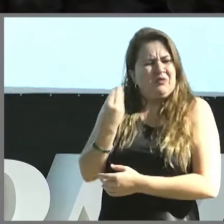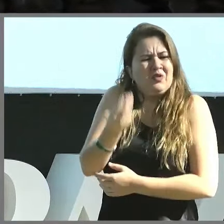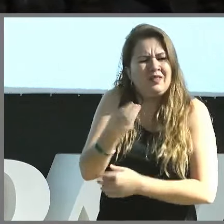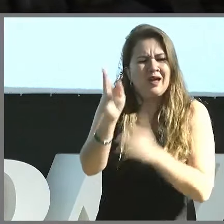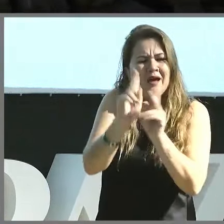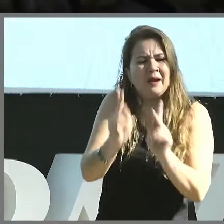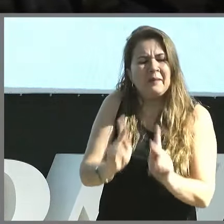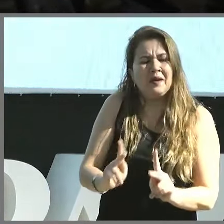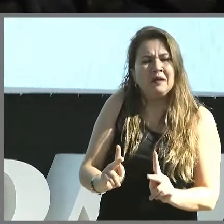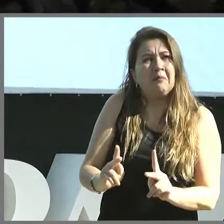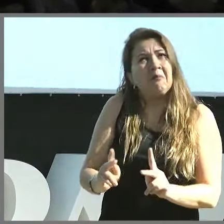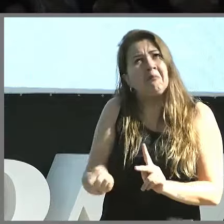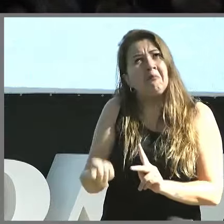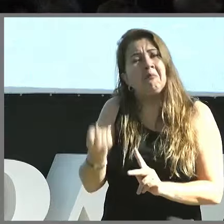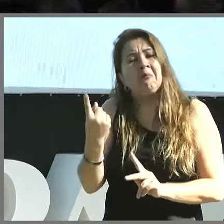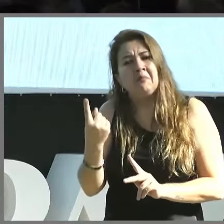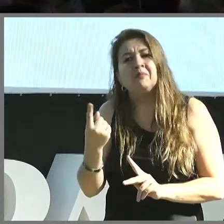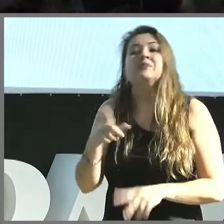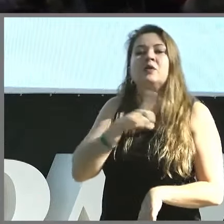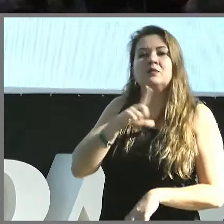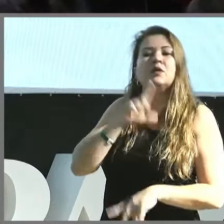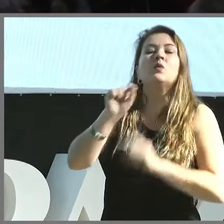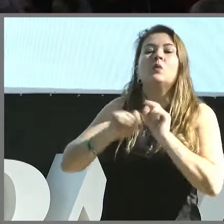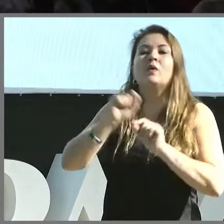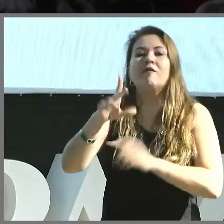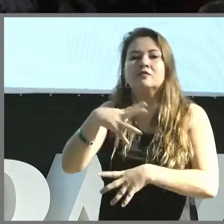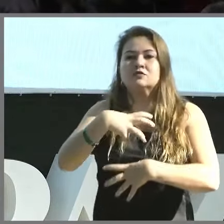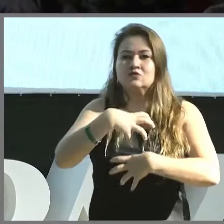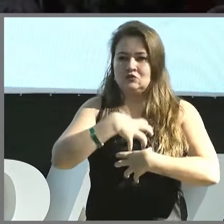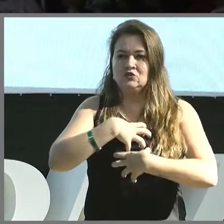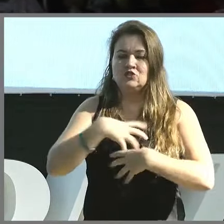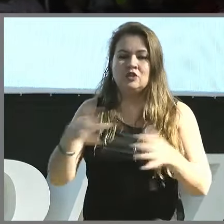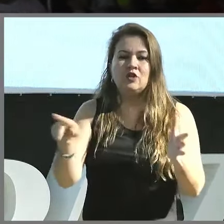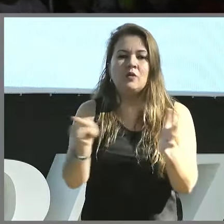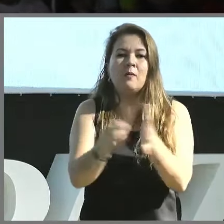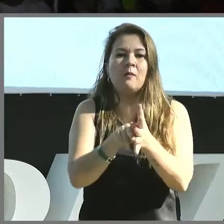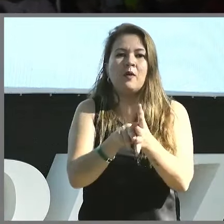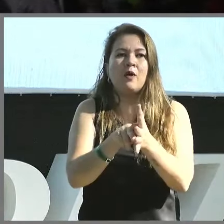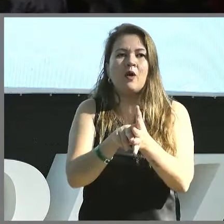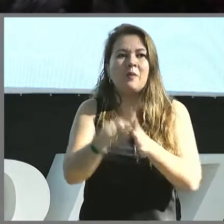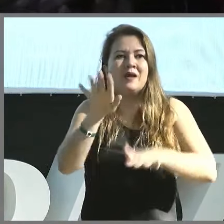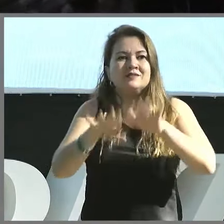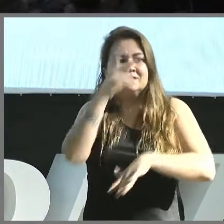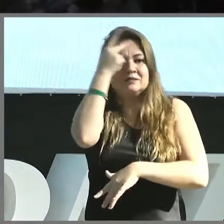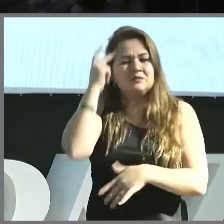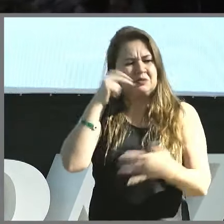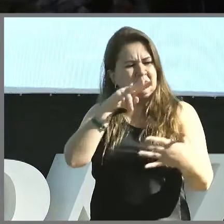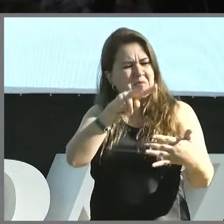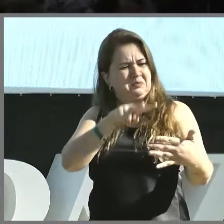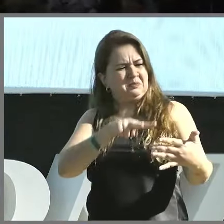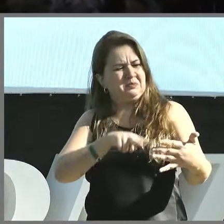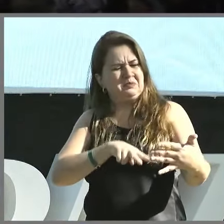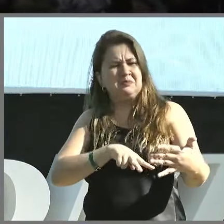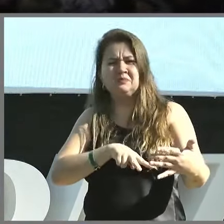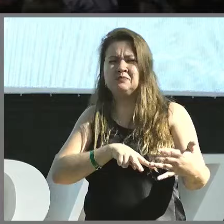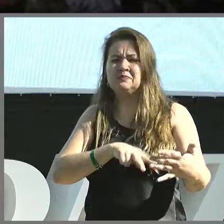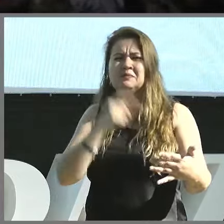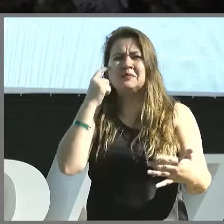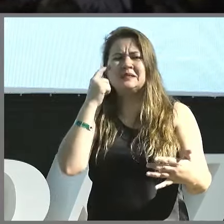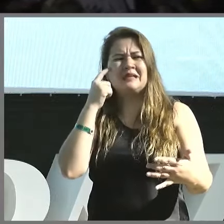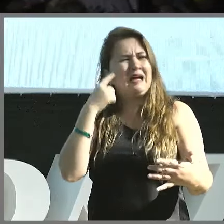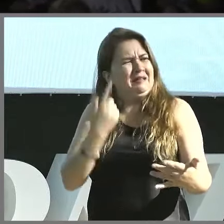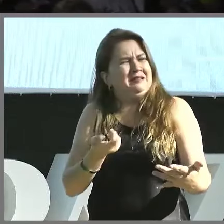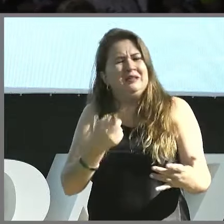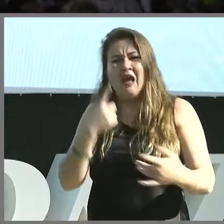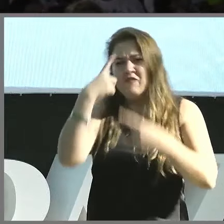a concepções que podem agenciar até a agressividade mais vil, qual aquela que